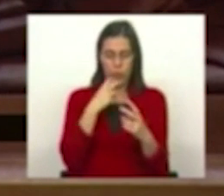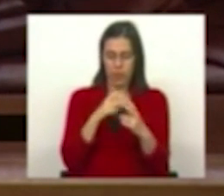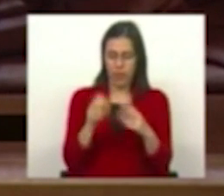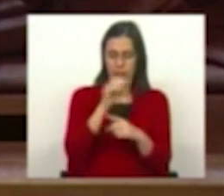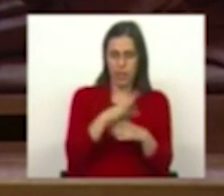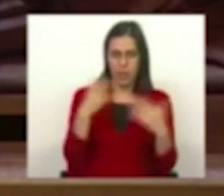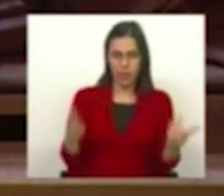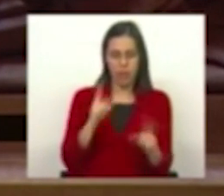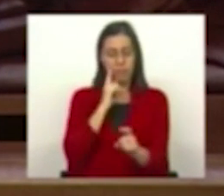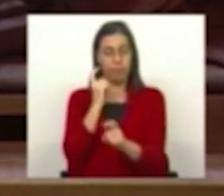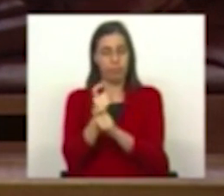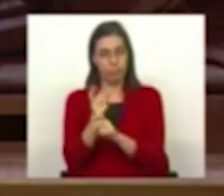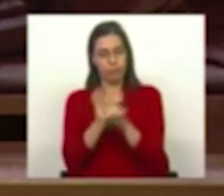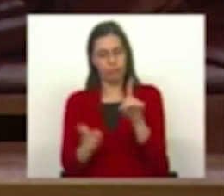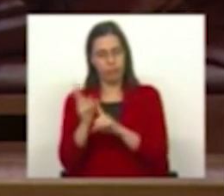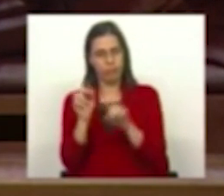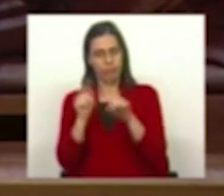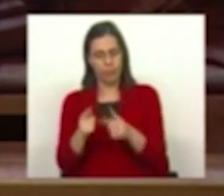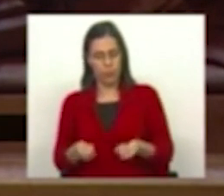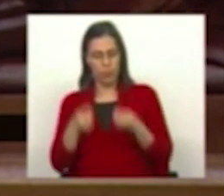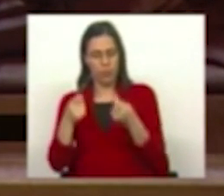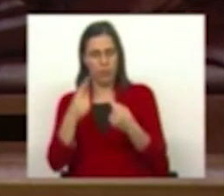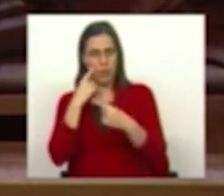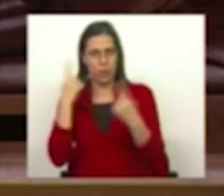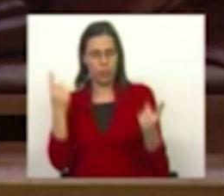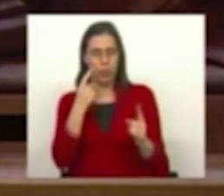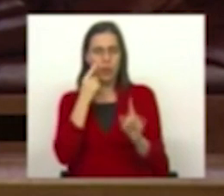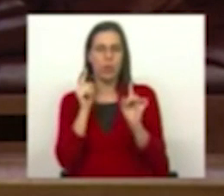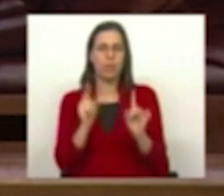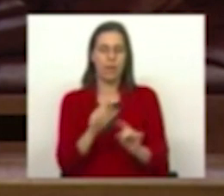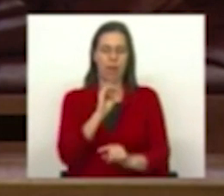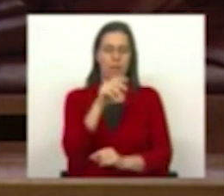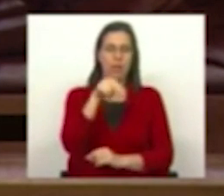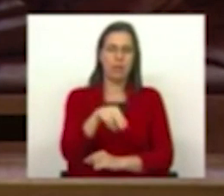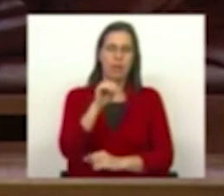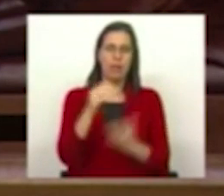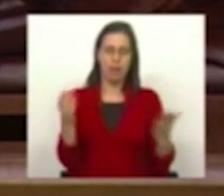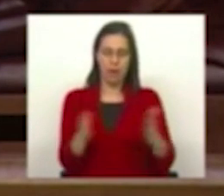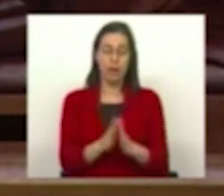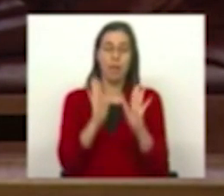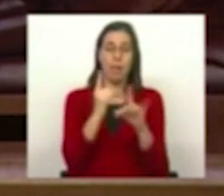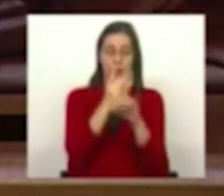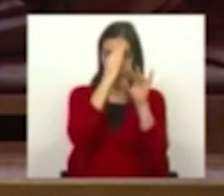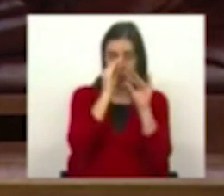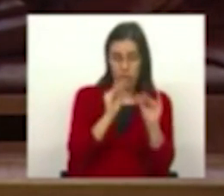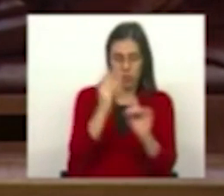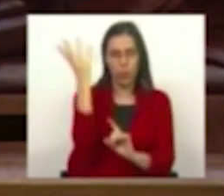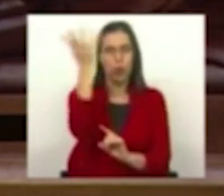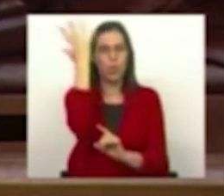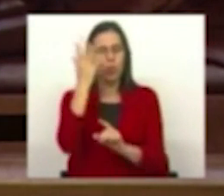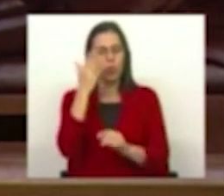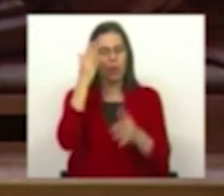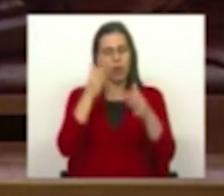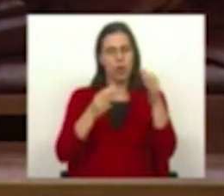energia. Exigiremos um aumento substancial do investimento público, particularmente no SNS, mas também na educação, na cultura,